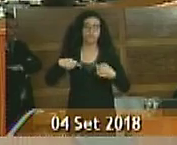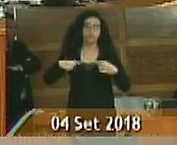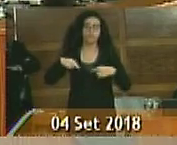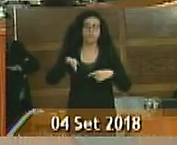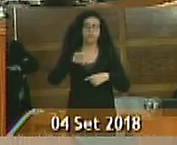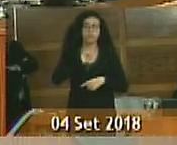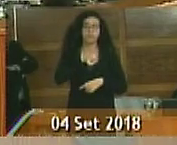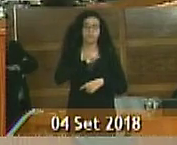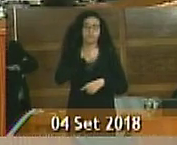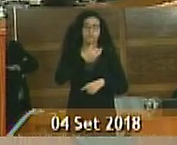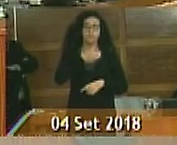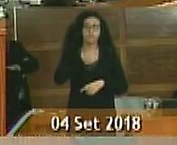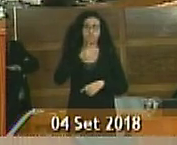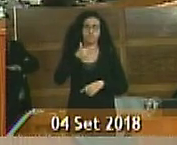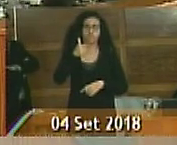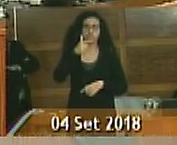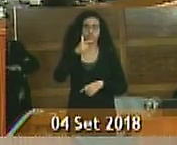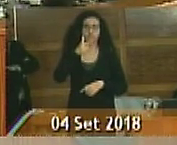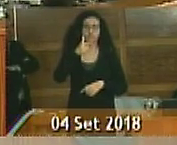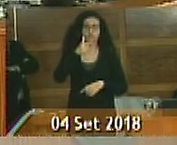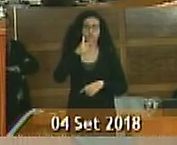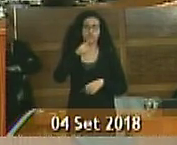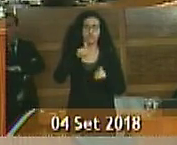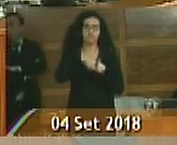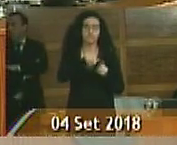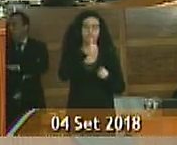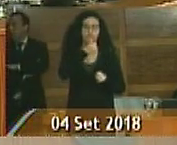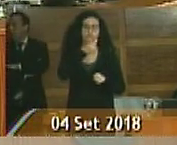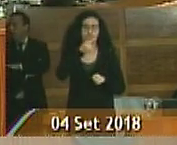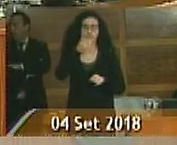os pareceres 92/2018 e